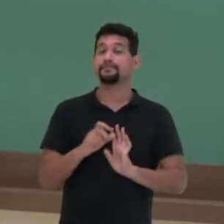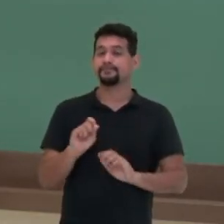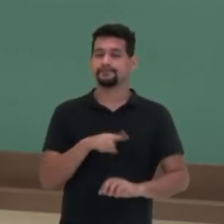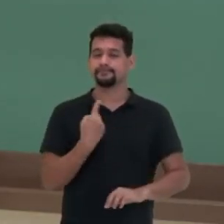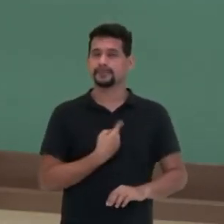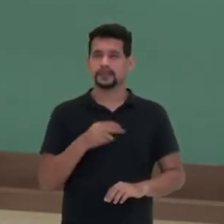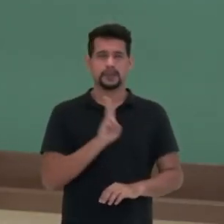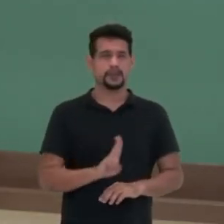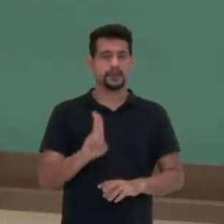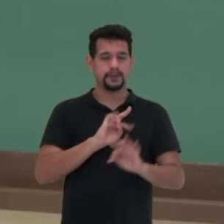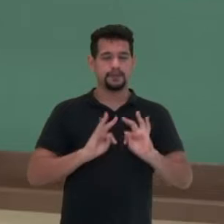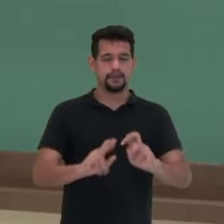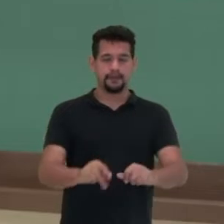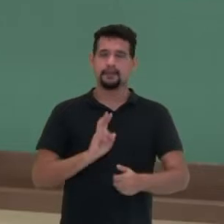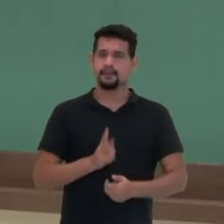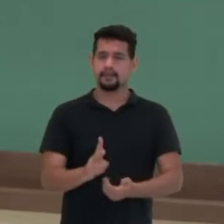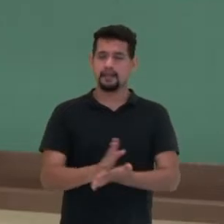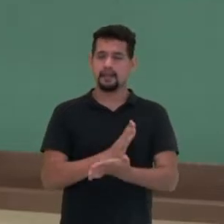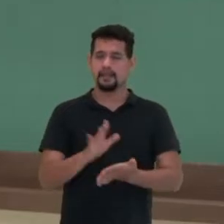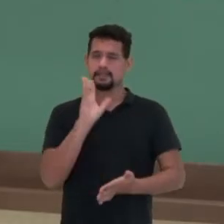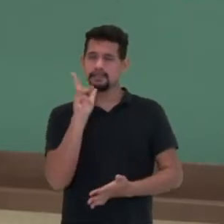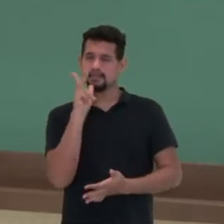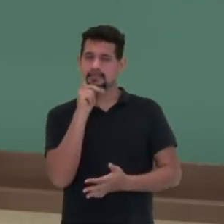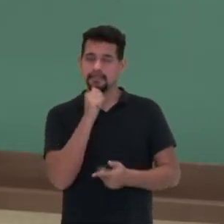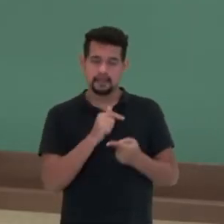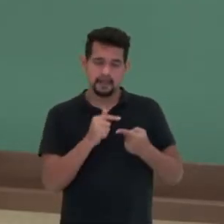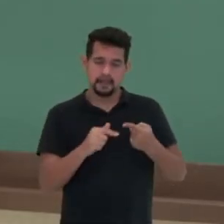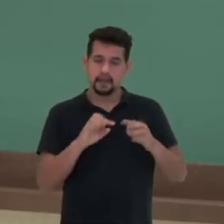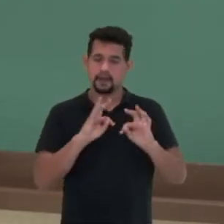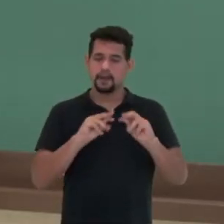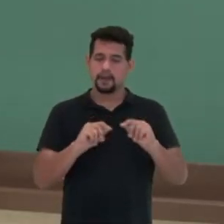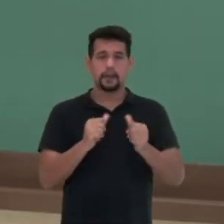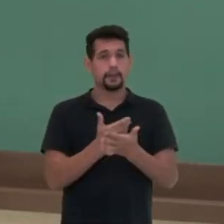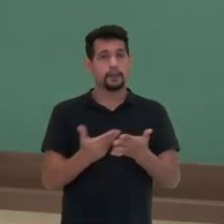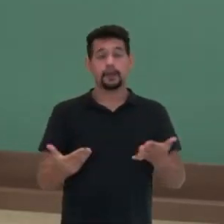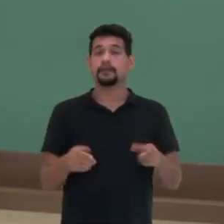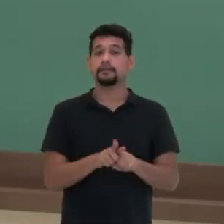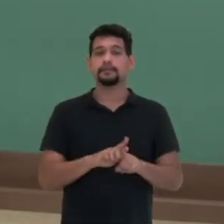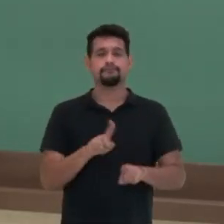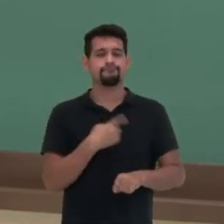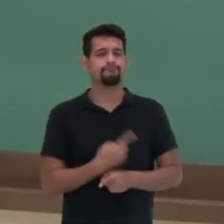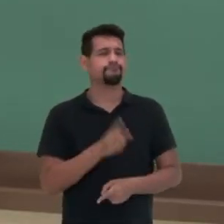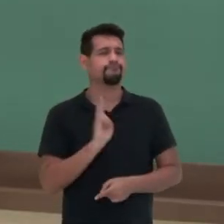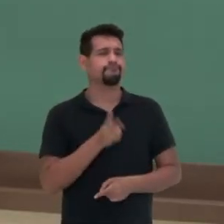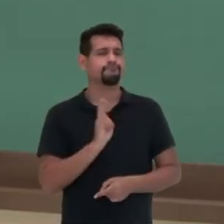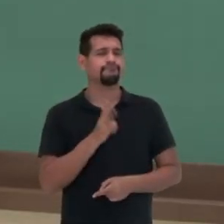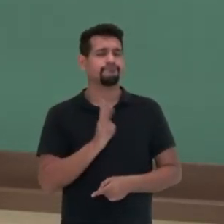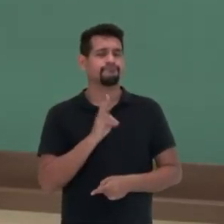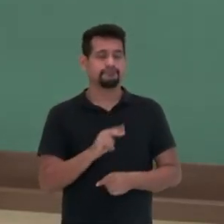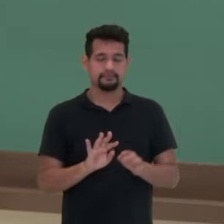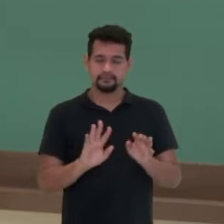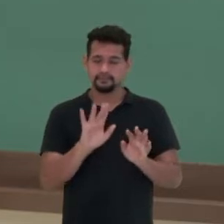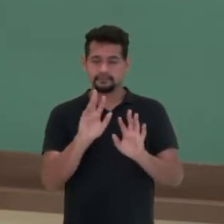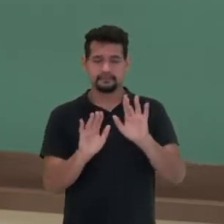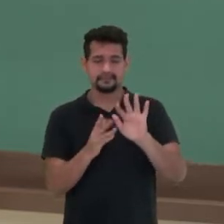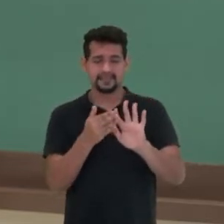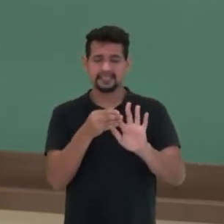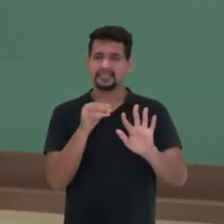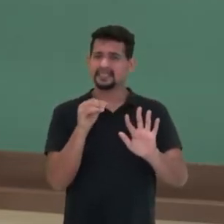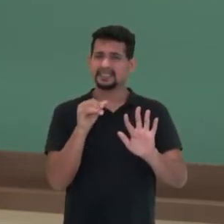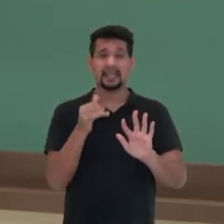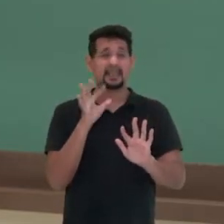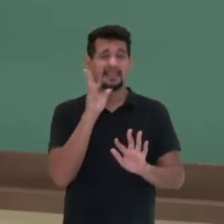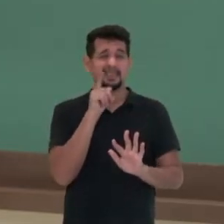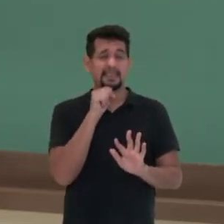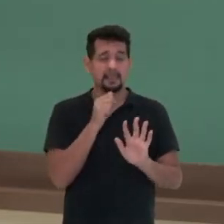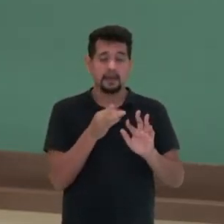usar o tempo todo, demore um pouco mais para cicatrizar, justamente de tanto a gente mexer. Também é o seguinte, quando a